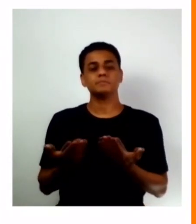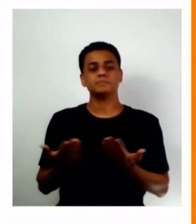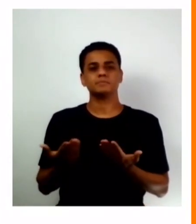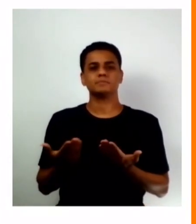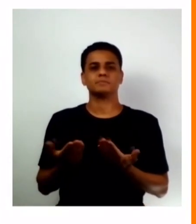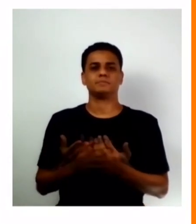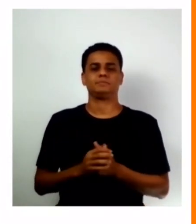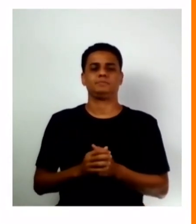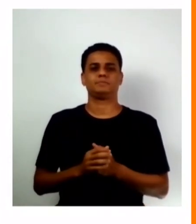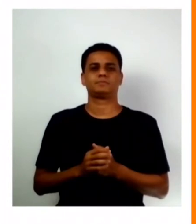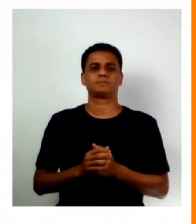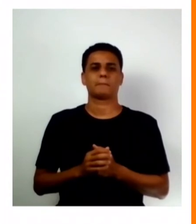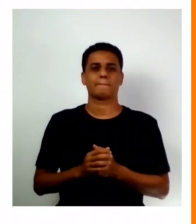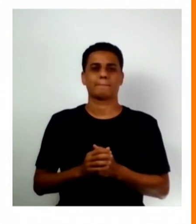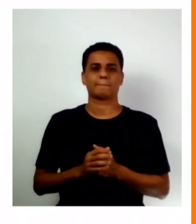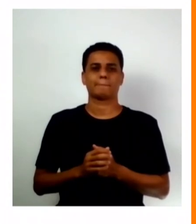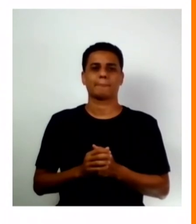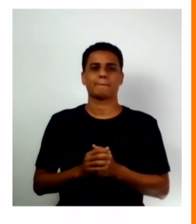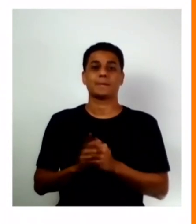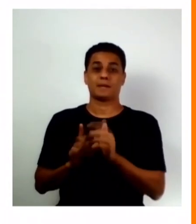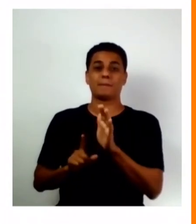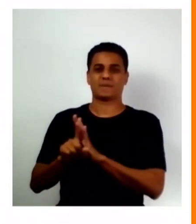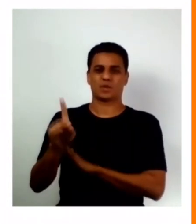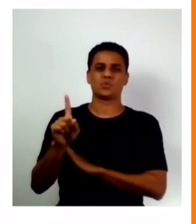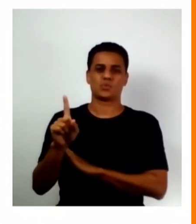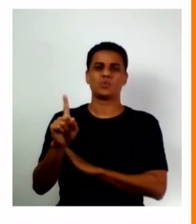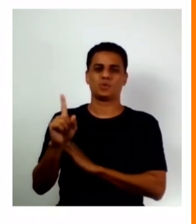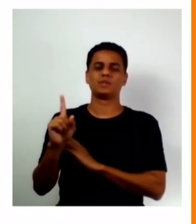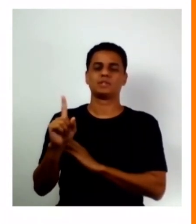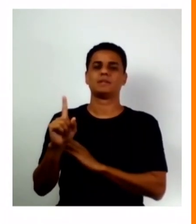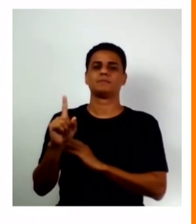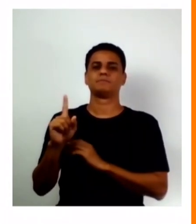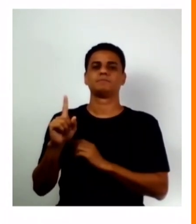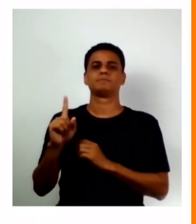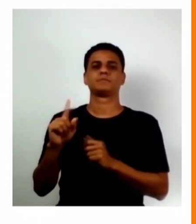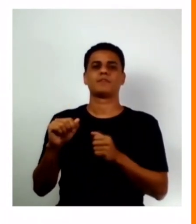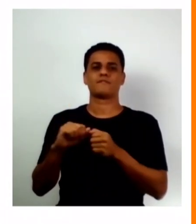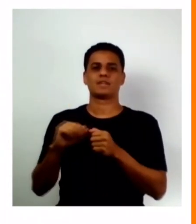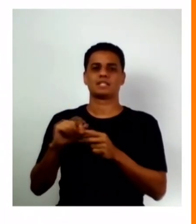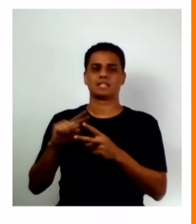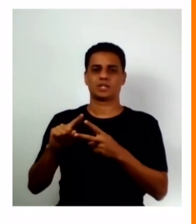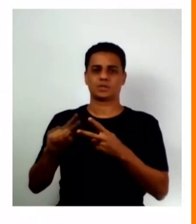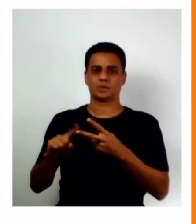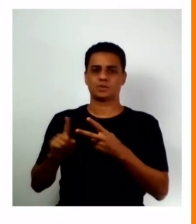o último bloco de perguntas aqui, uma rodada com duas questões.